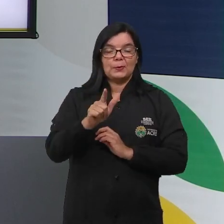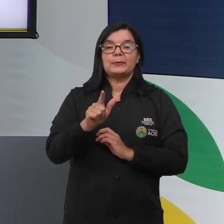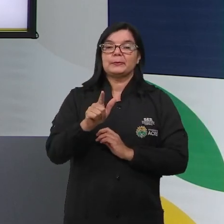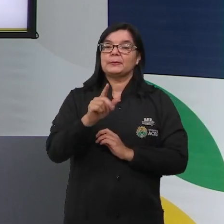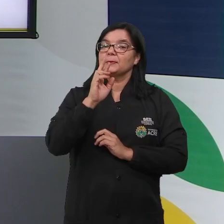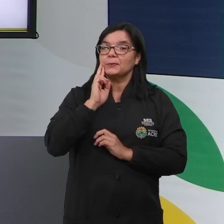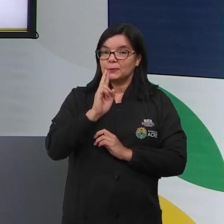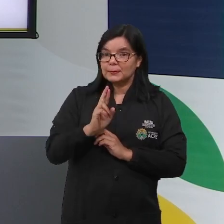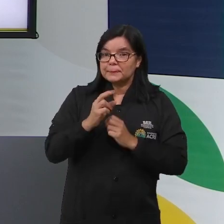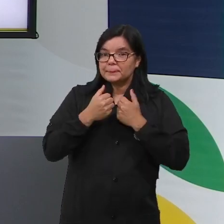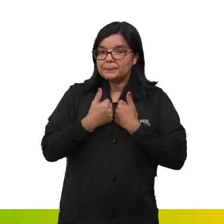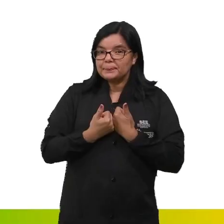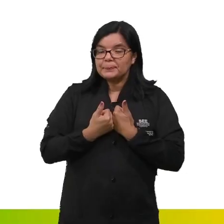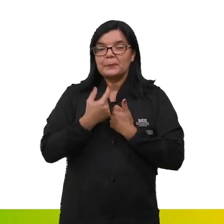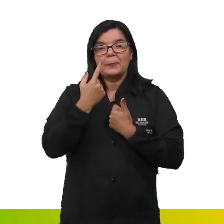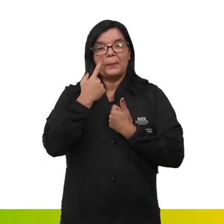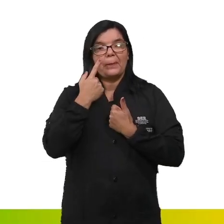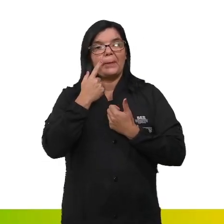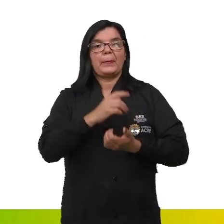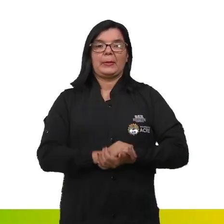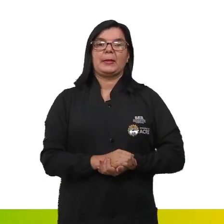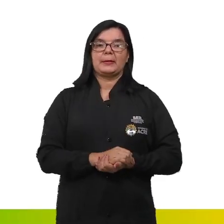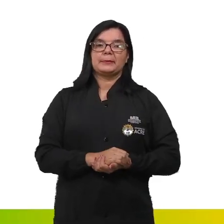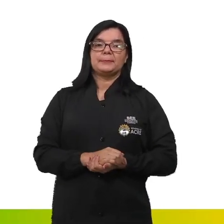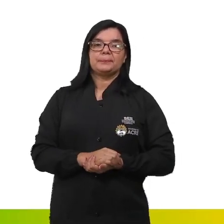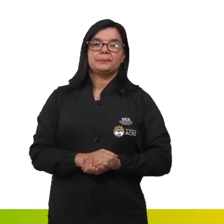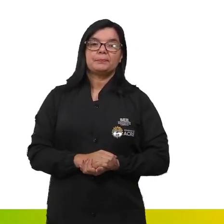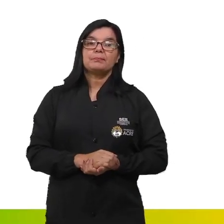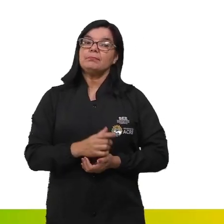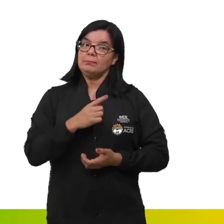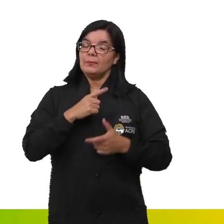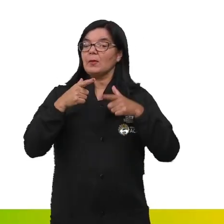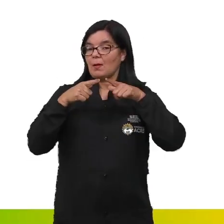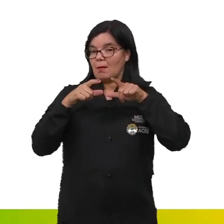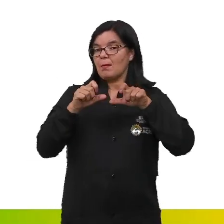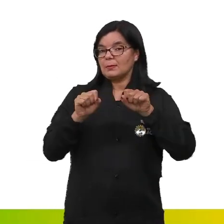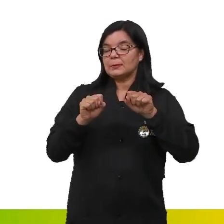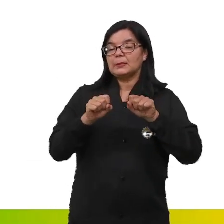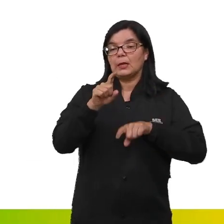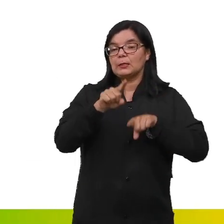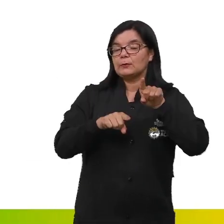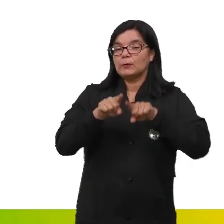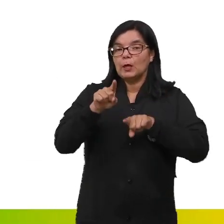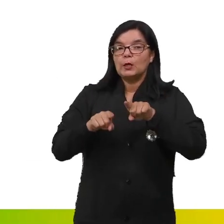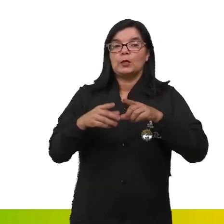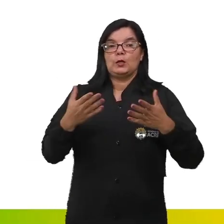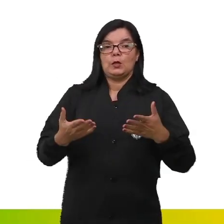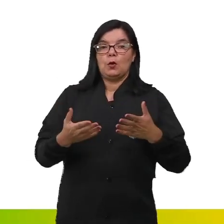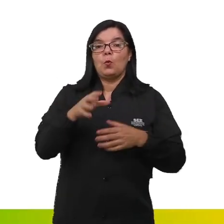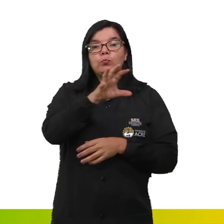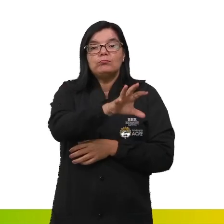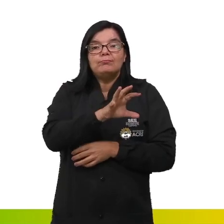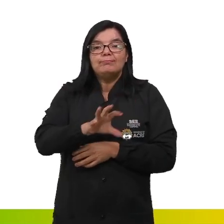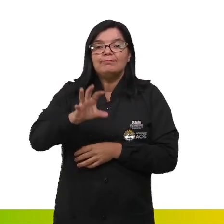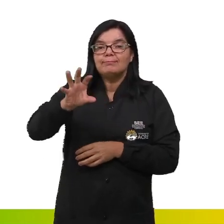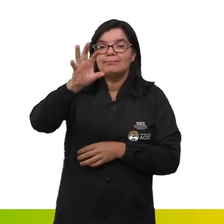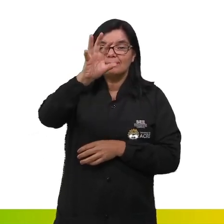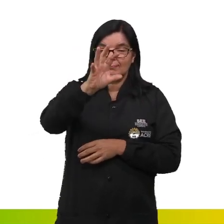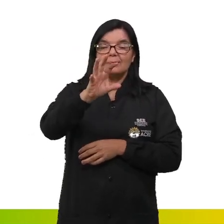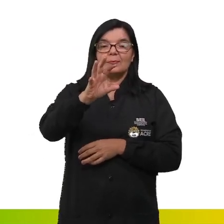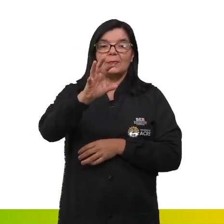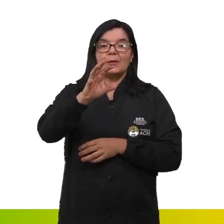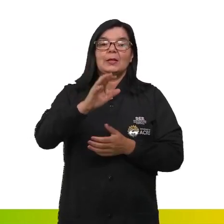seu resultado, tá? Olha só o que diz aí. Então, essa linguagem, ela pode variar de acordo com a região, o nível